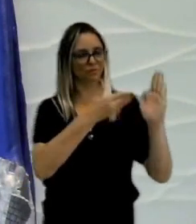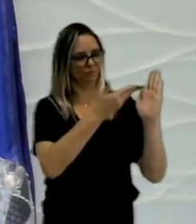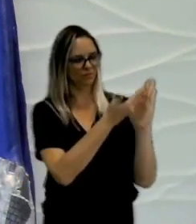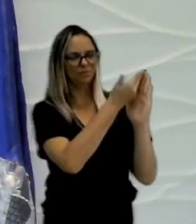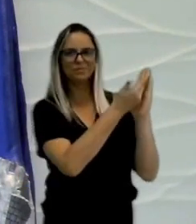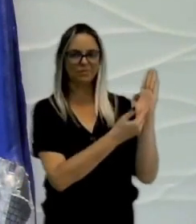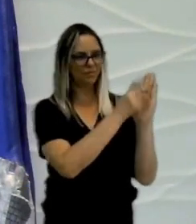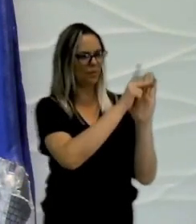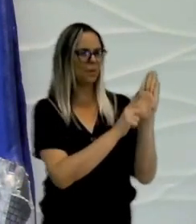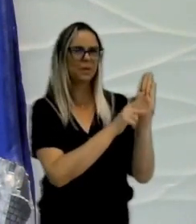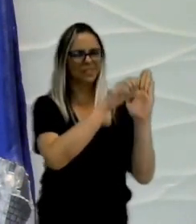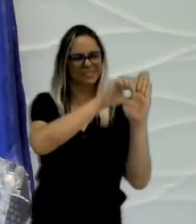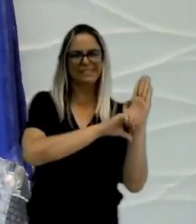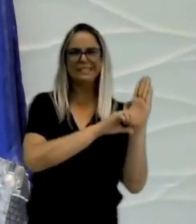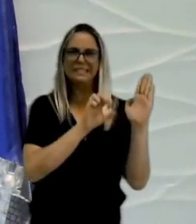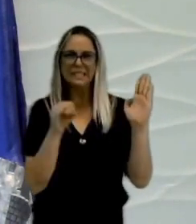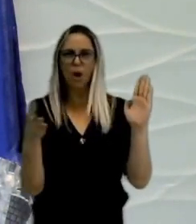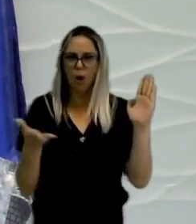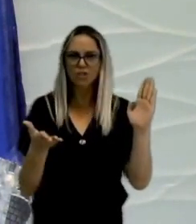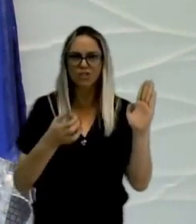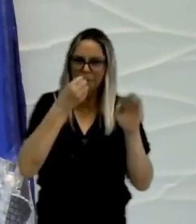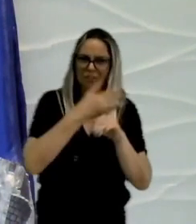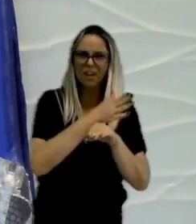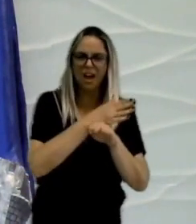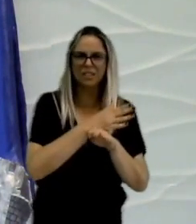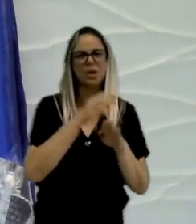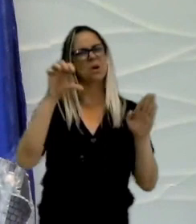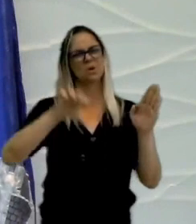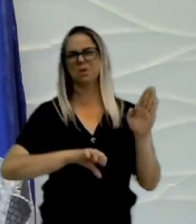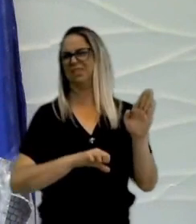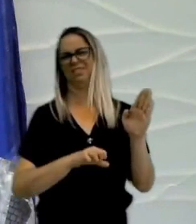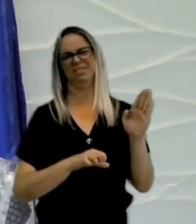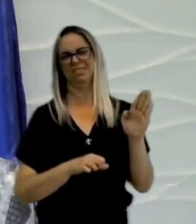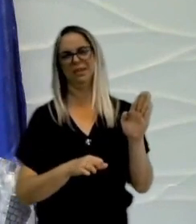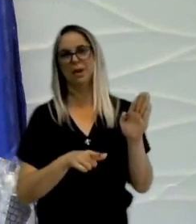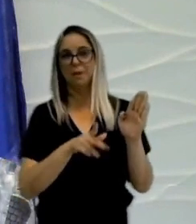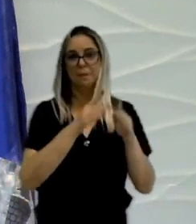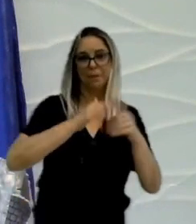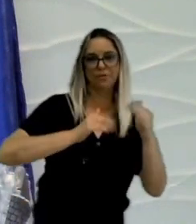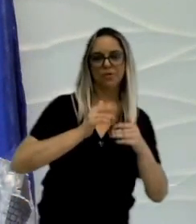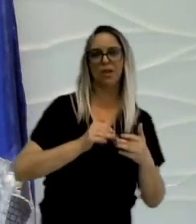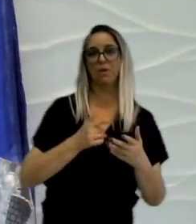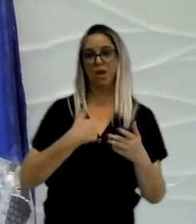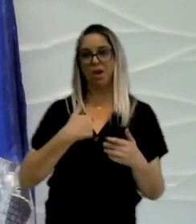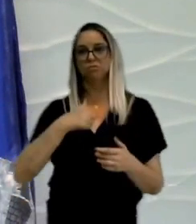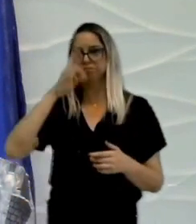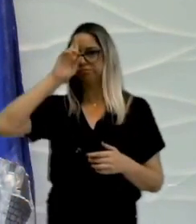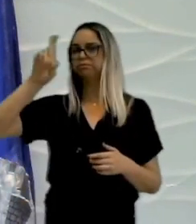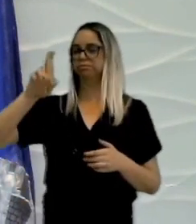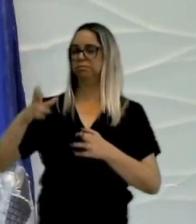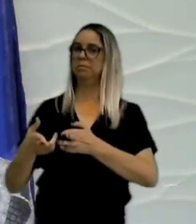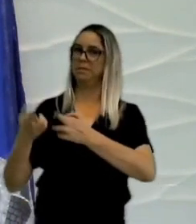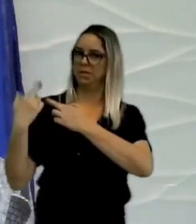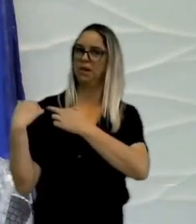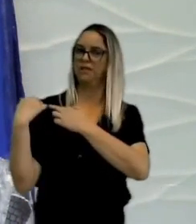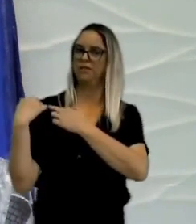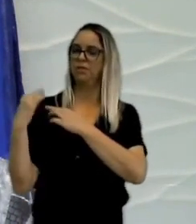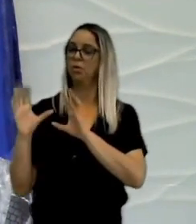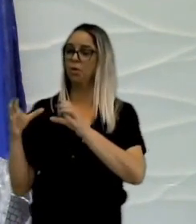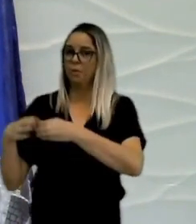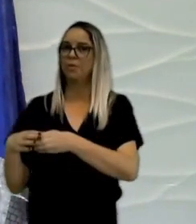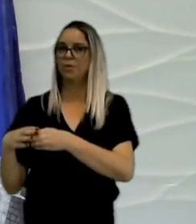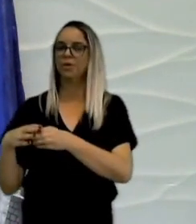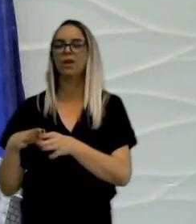projeto fosse aprovado no dia de hoje. Então, decidi eu, como presidente da comissão, aguardar para